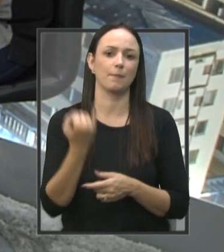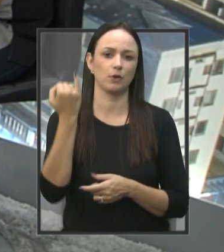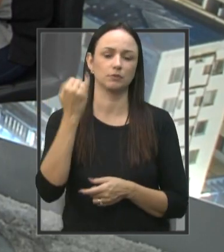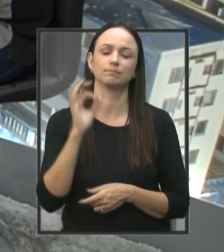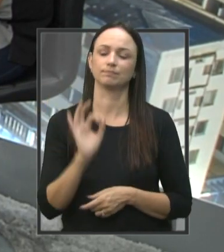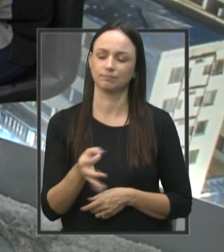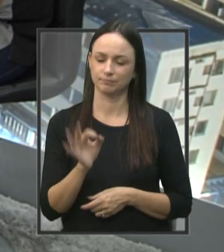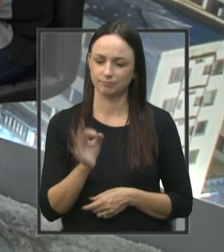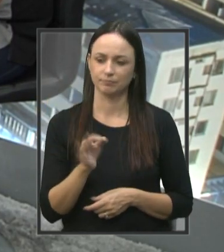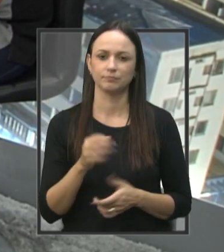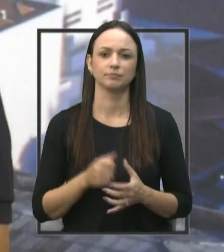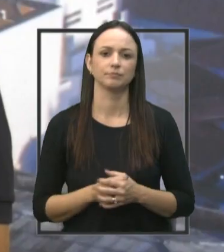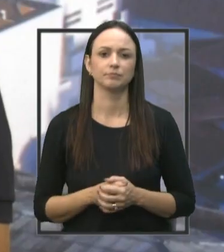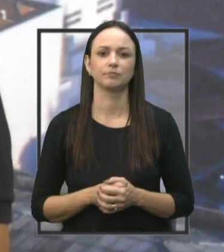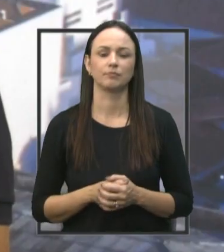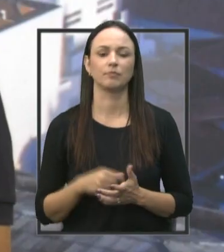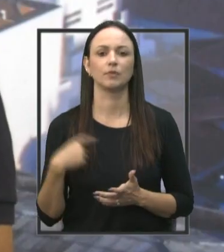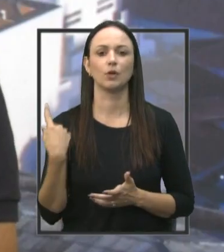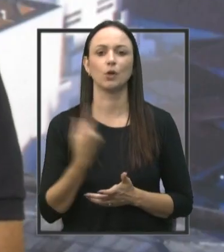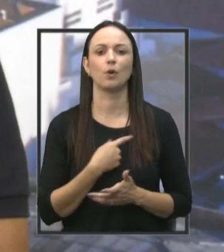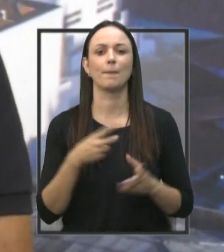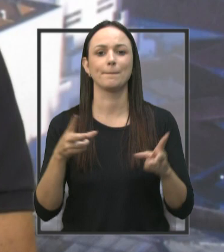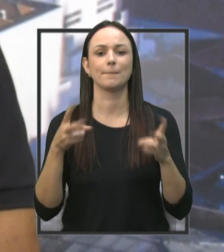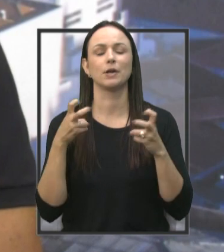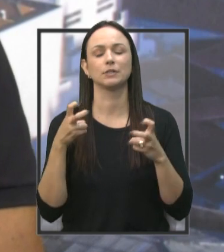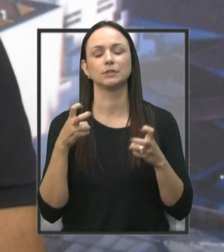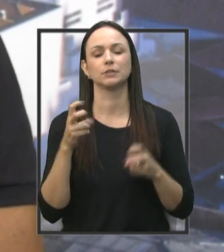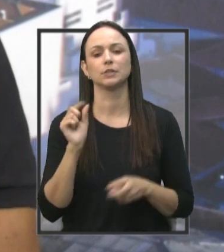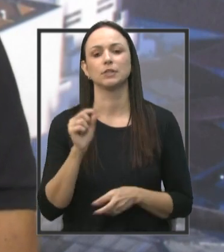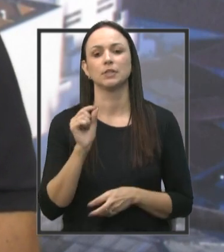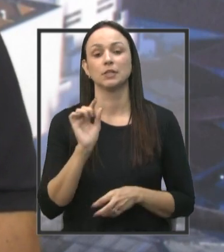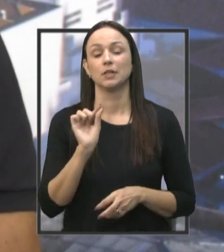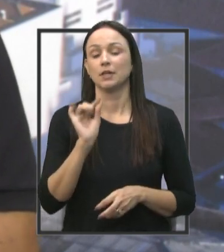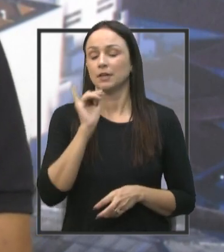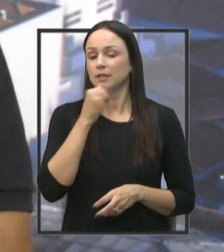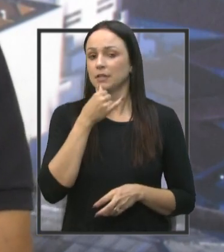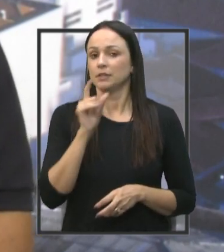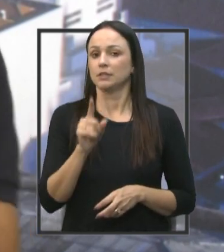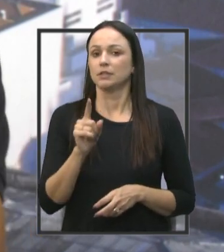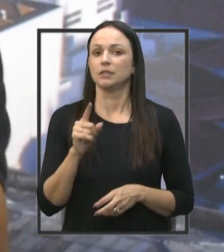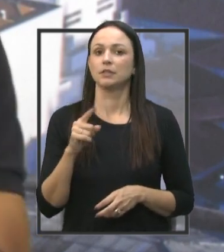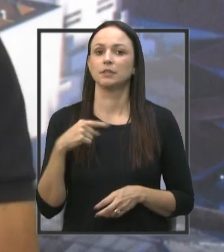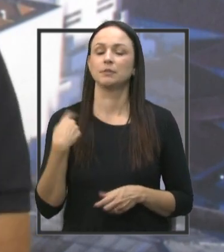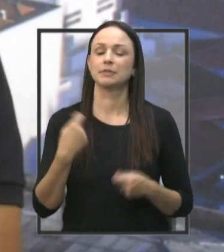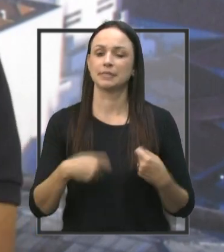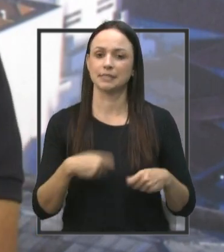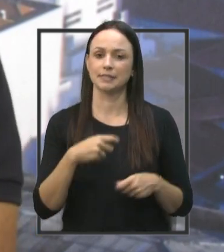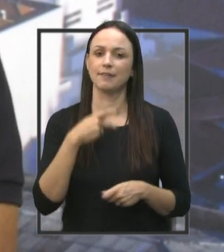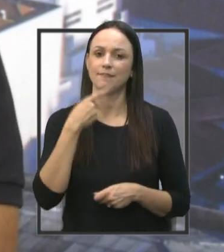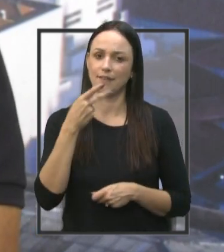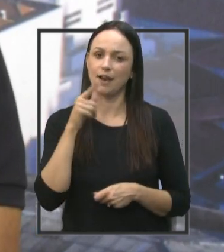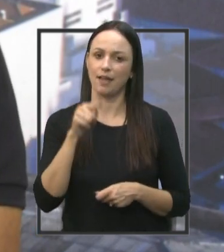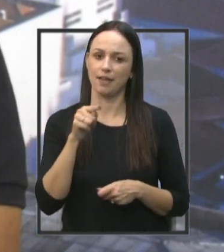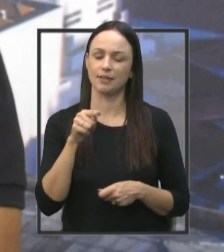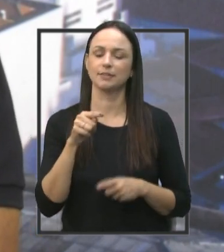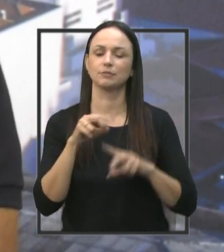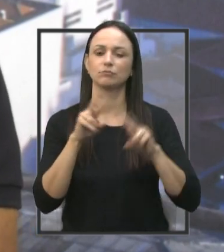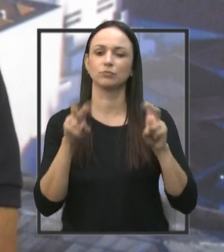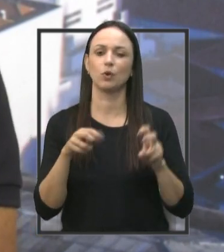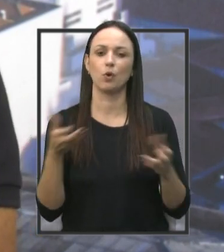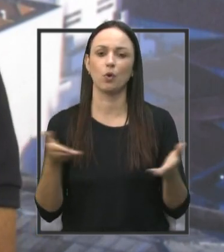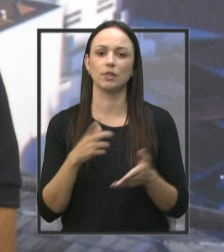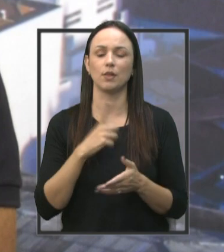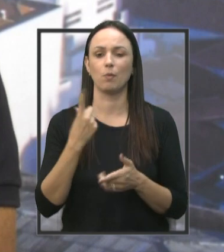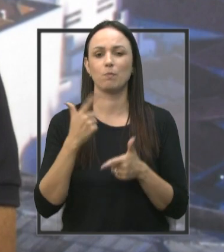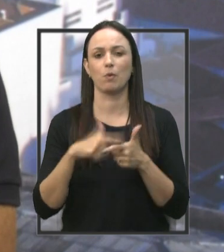fundamental. Exatamente. O que nós percebemos, o que, infelizmente, a gente precisa tocar nesse ponto, hoje nós